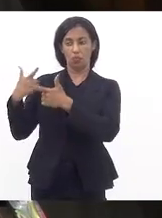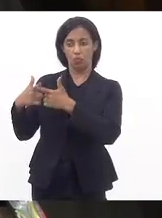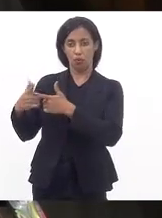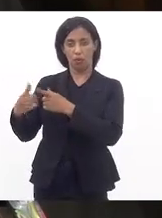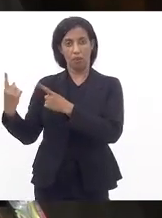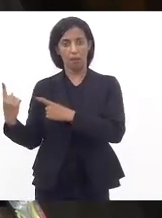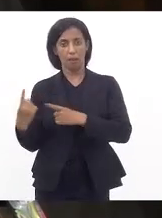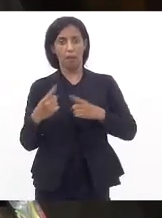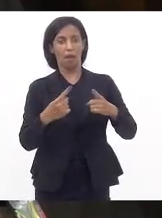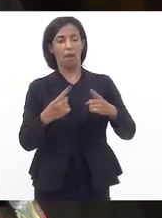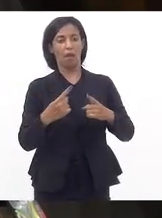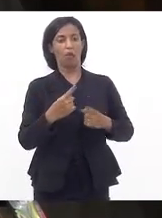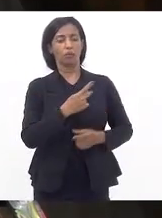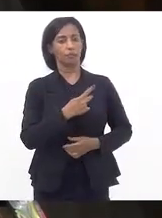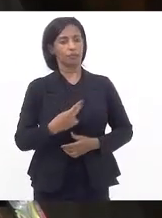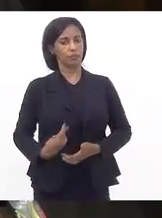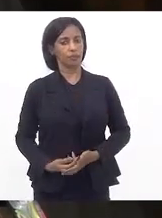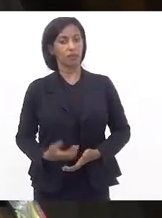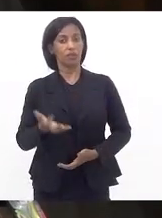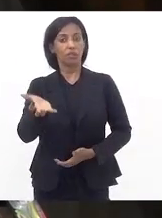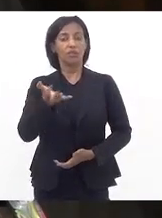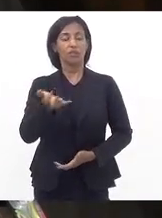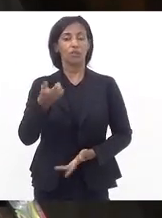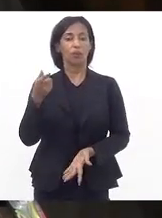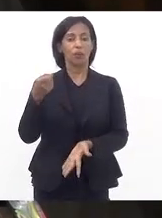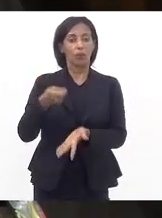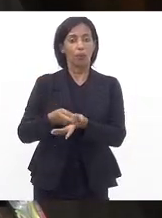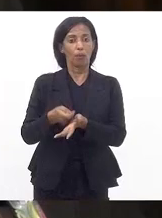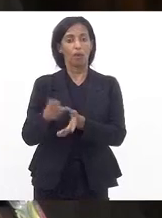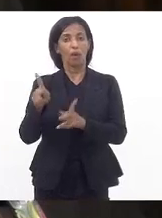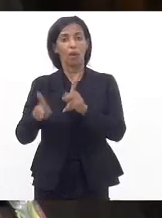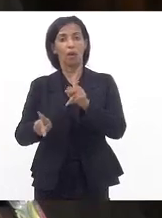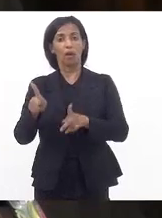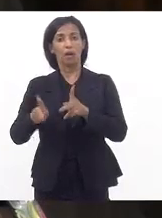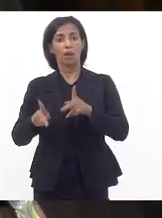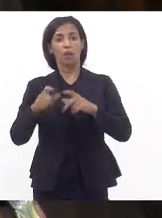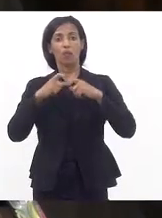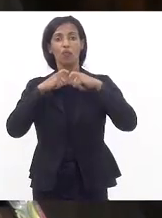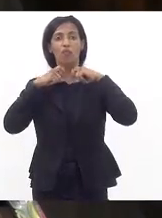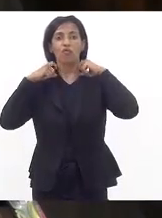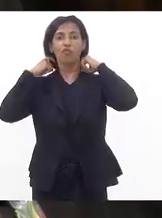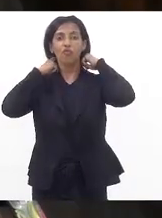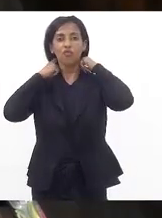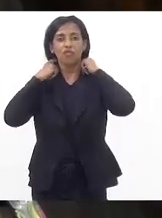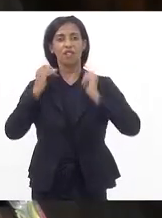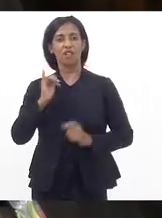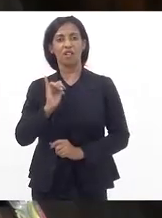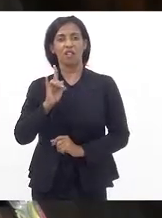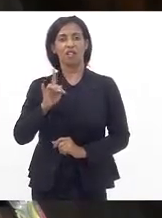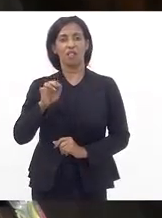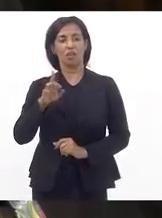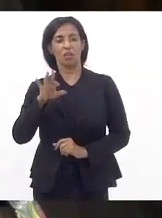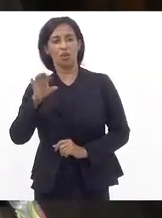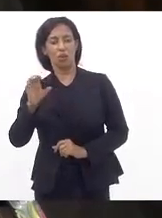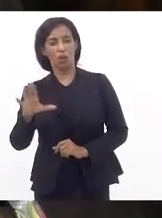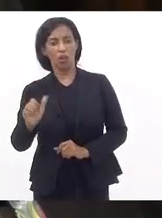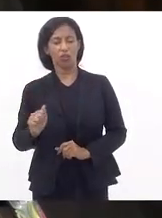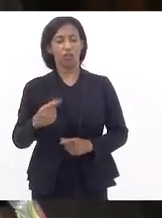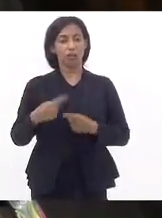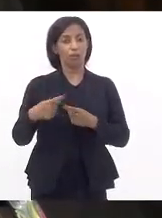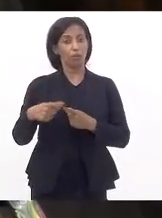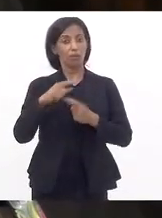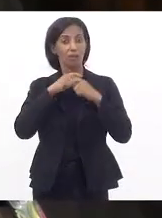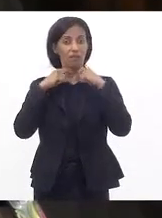protejo Presidente eles querem obrigar a população usar focinheira que deu a lógica porque essa